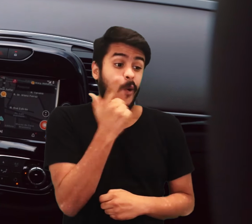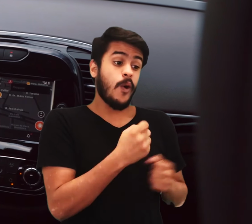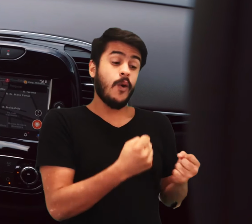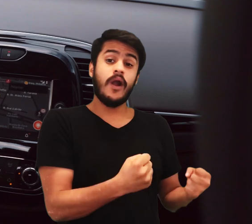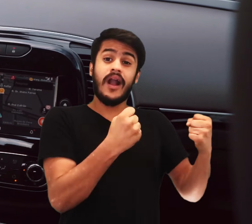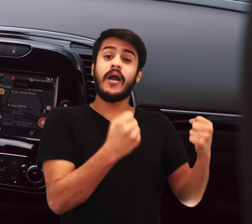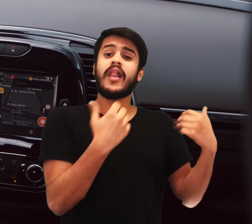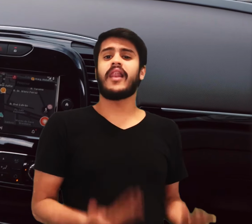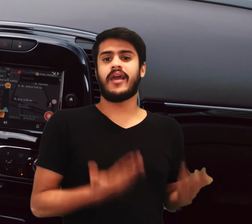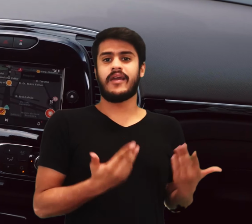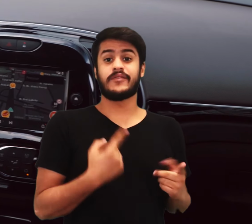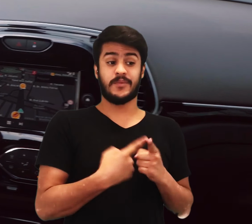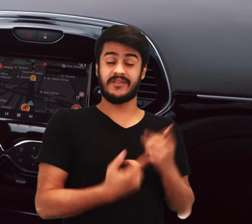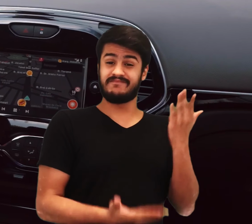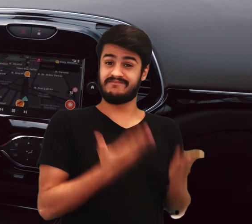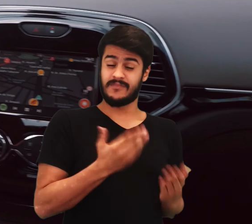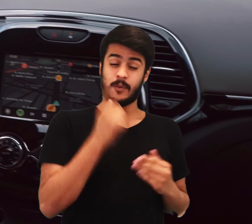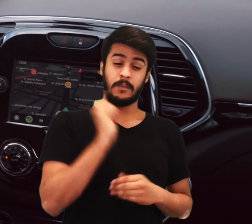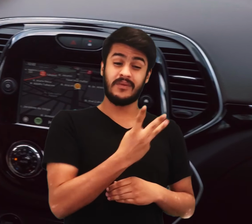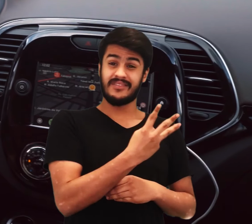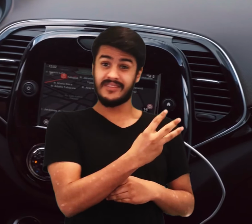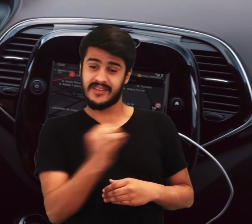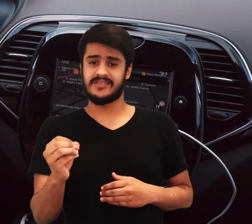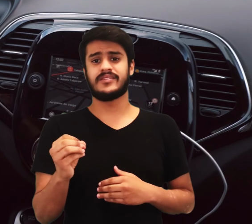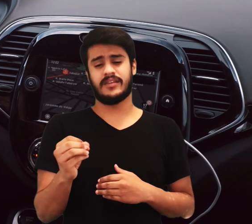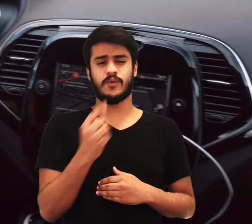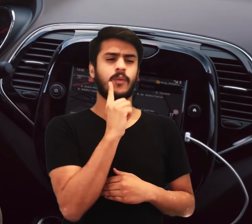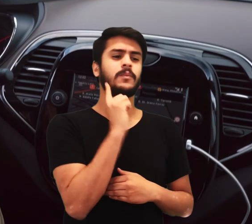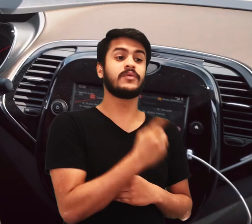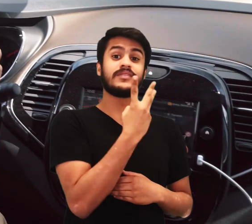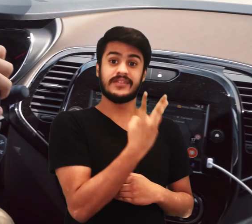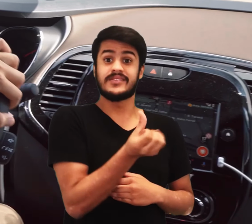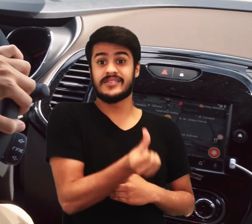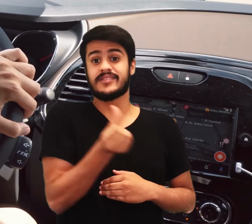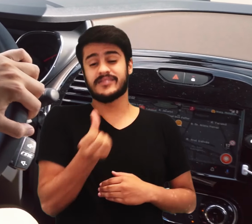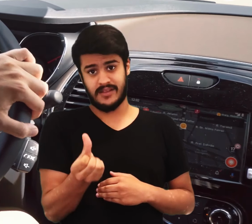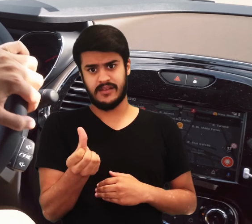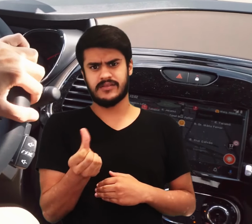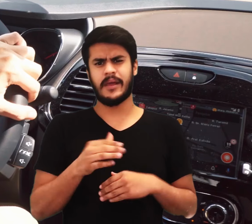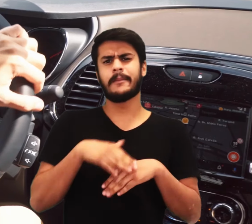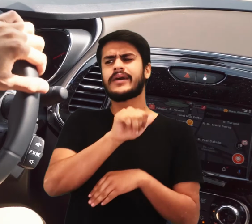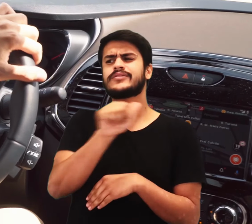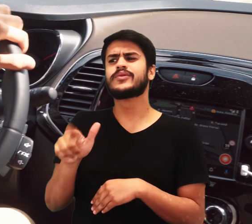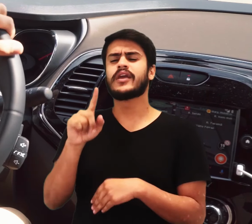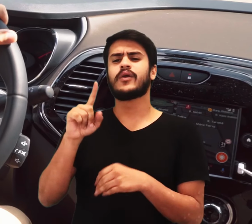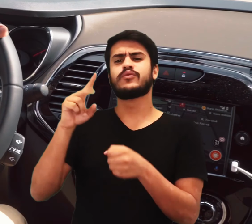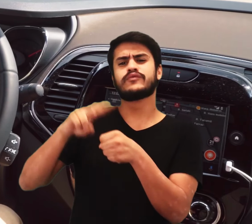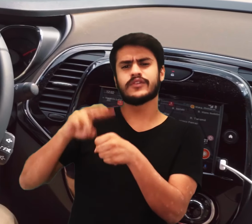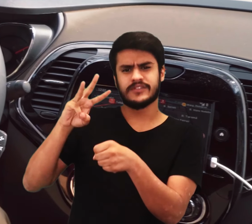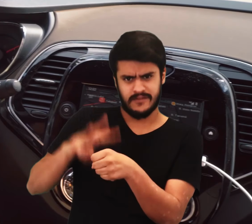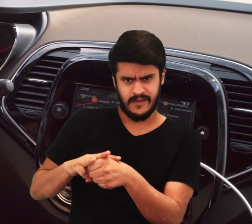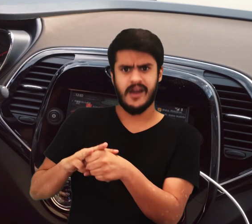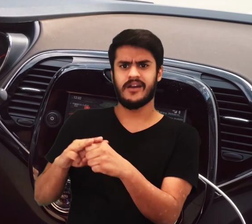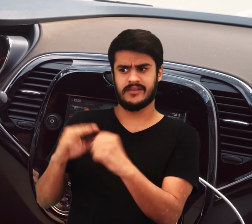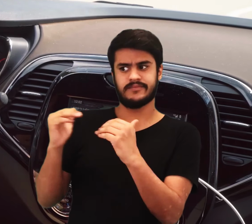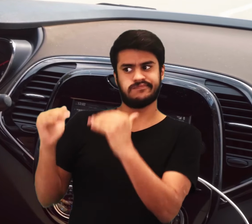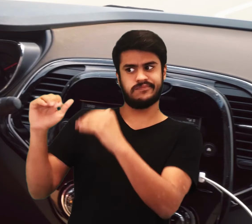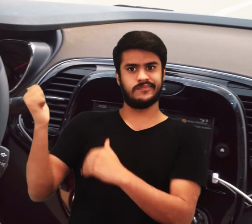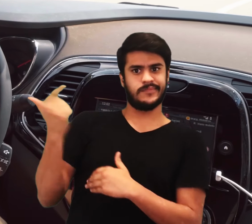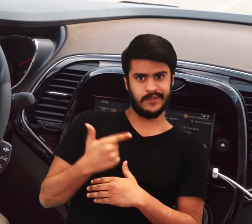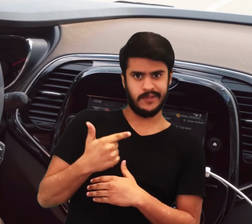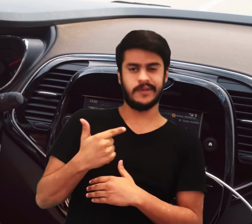se ele fosse mais leve, né? Ele pesa 1.366 kg, mais ou menos 110 kg mais pesado do que o T-Cross topo de linha, 250